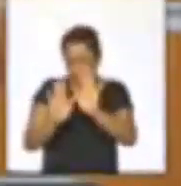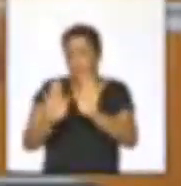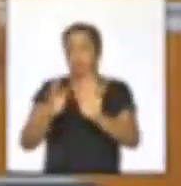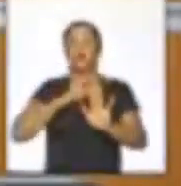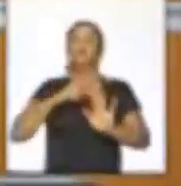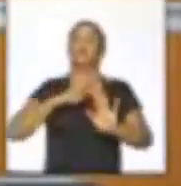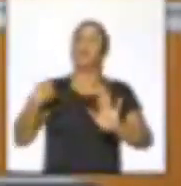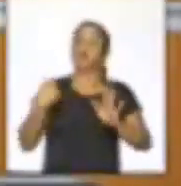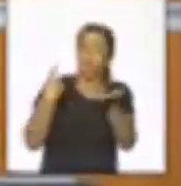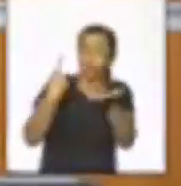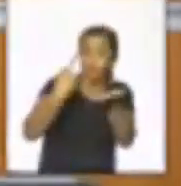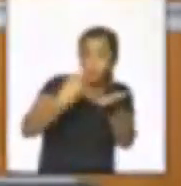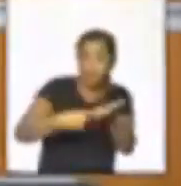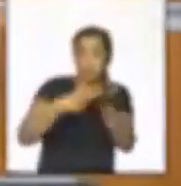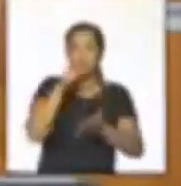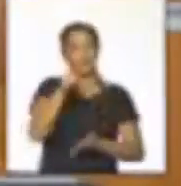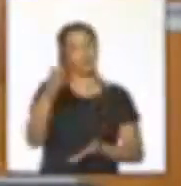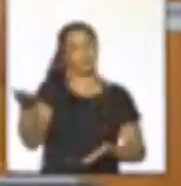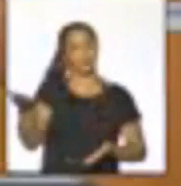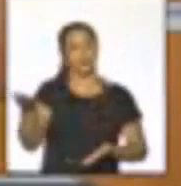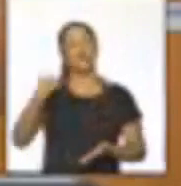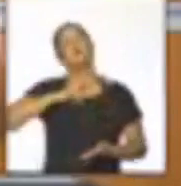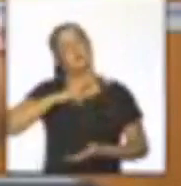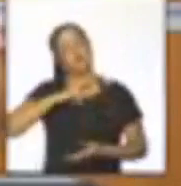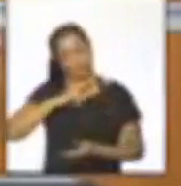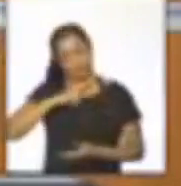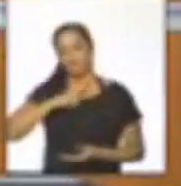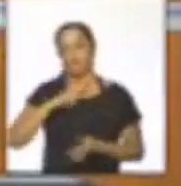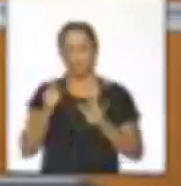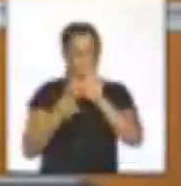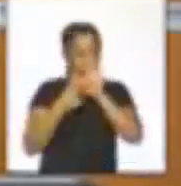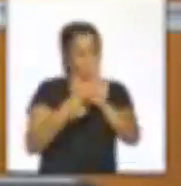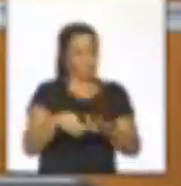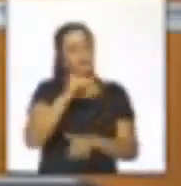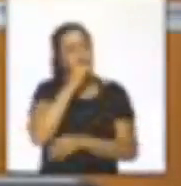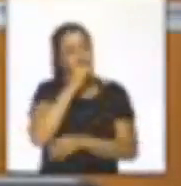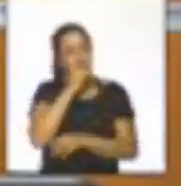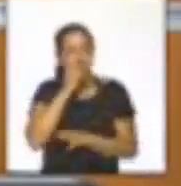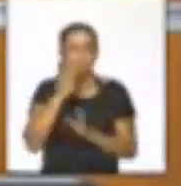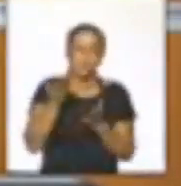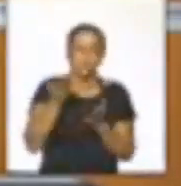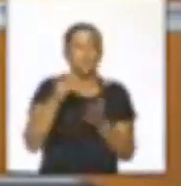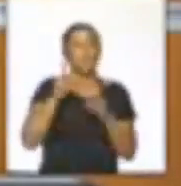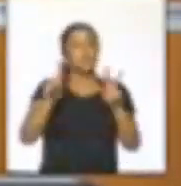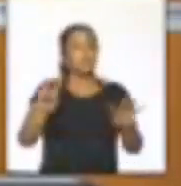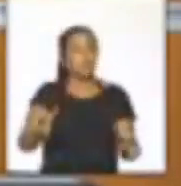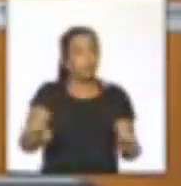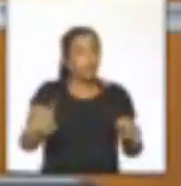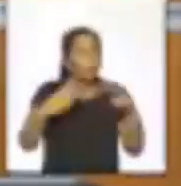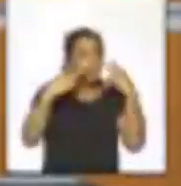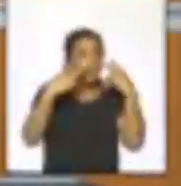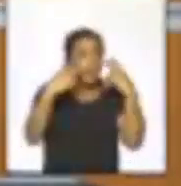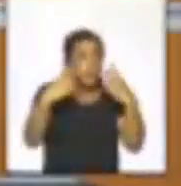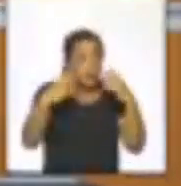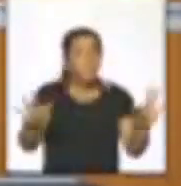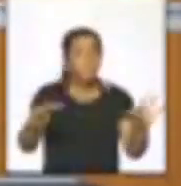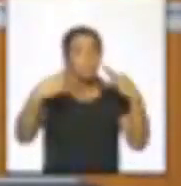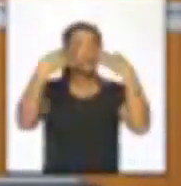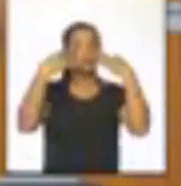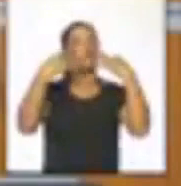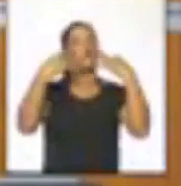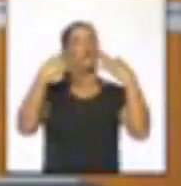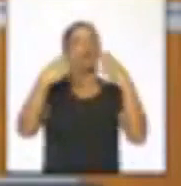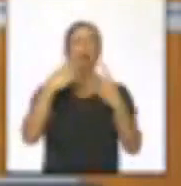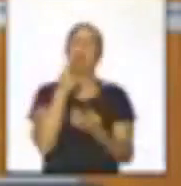Antes de partirmos para o exemplo, o que que eu vou combinar com você? Eu vou passar o exemplo. Você vai prestar atenção, vai largar